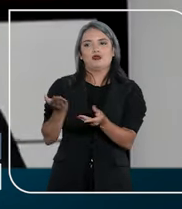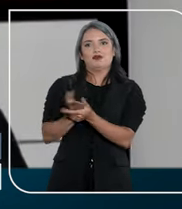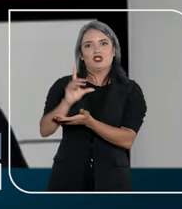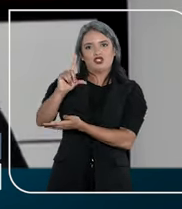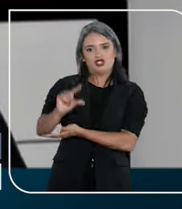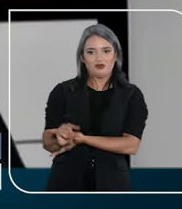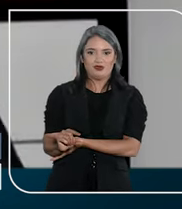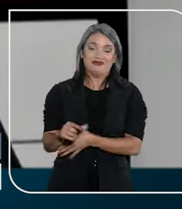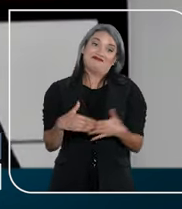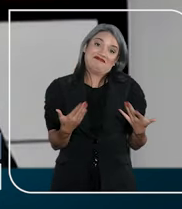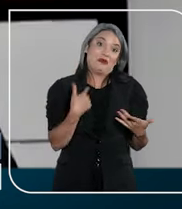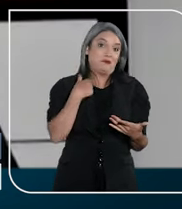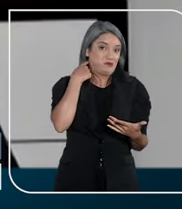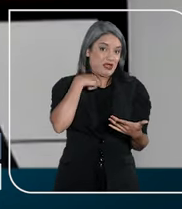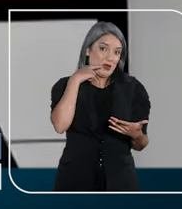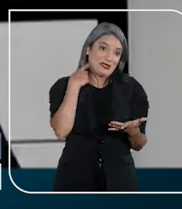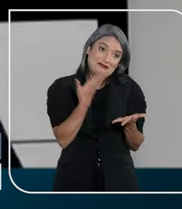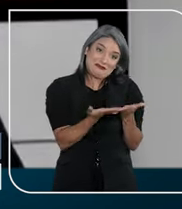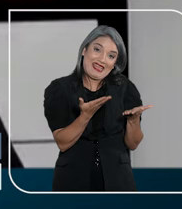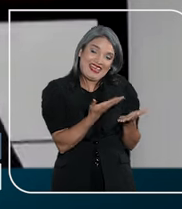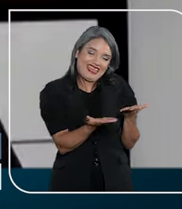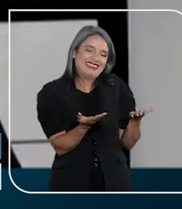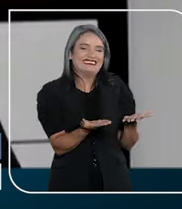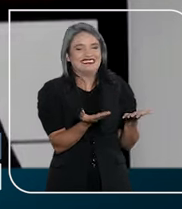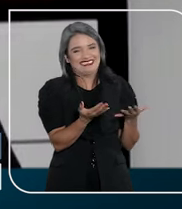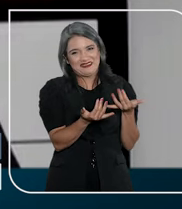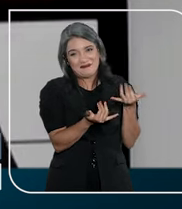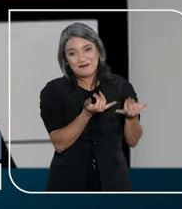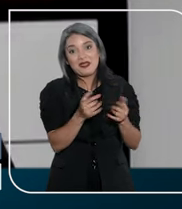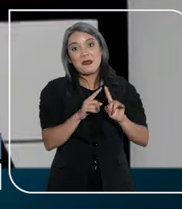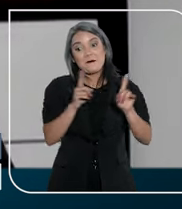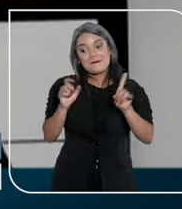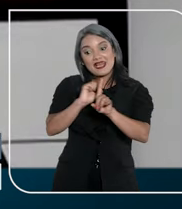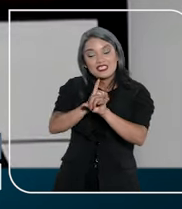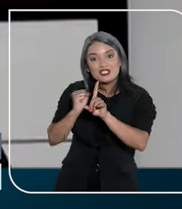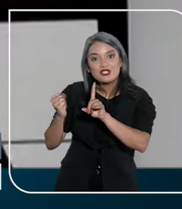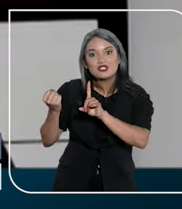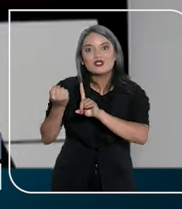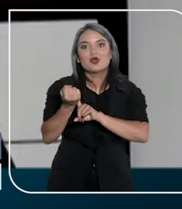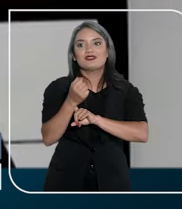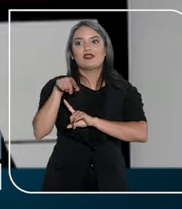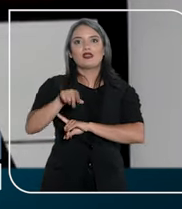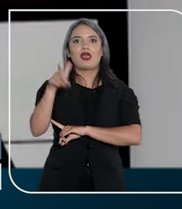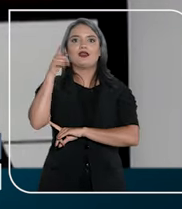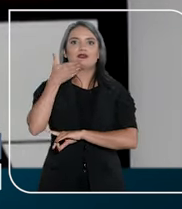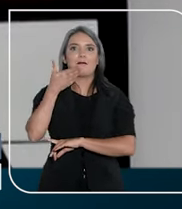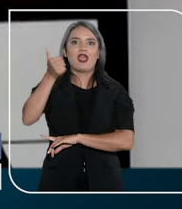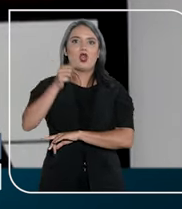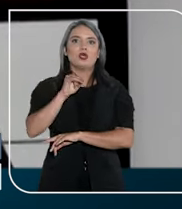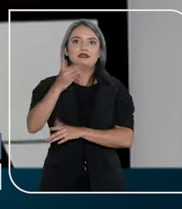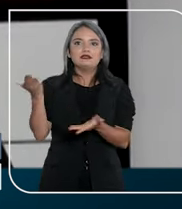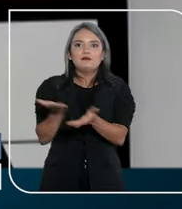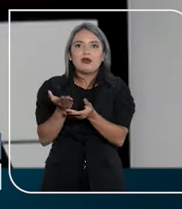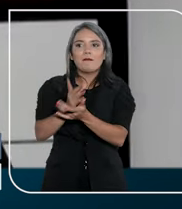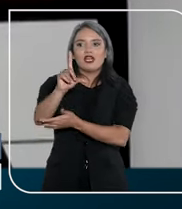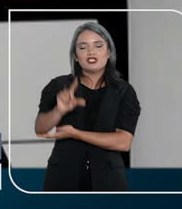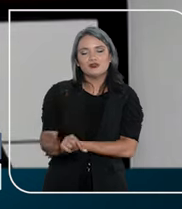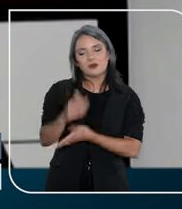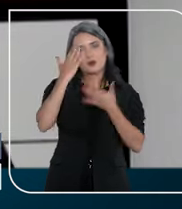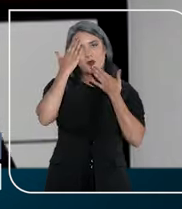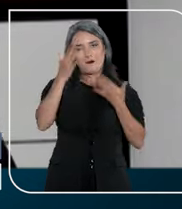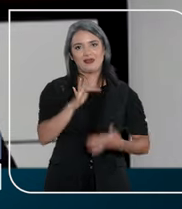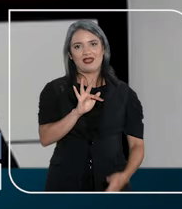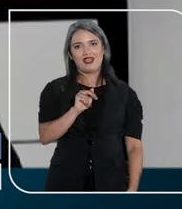isso que como advogado possa me prejudicar, mas como sociedade todos nós temos a ganhar. Então, muito obrigado, Fátima, estou sempre à